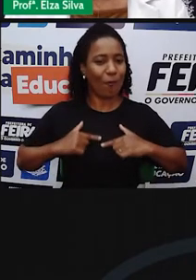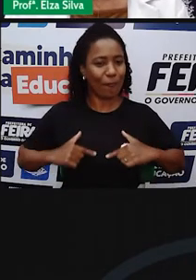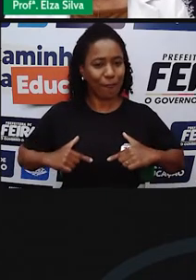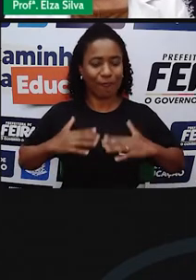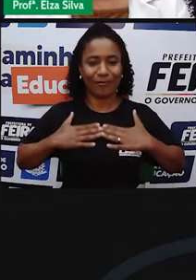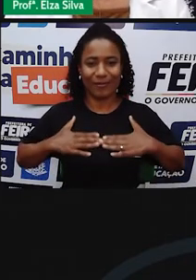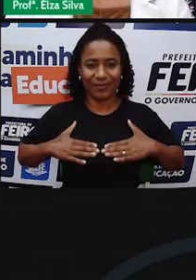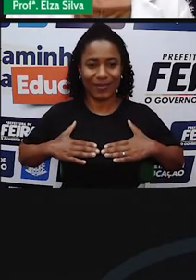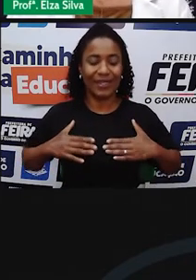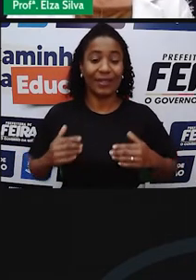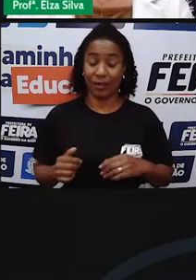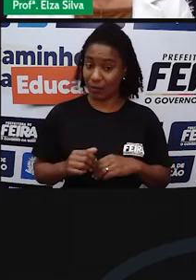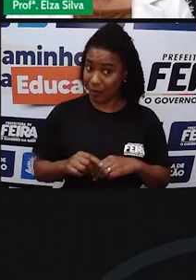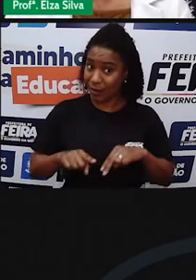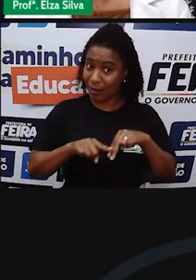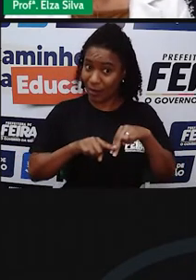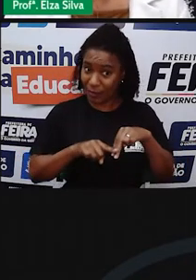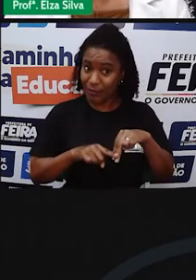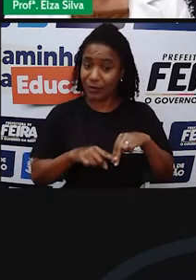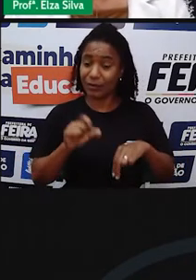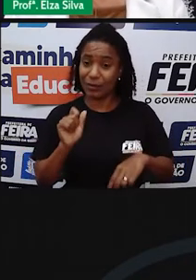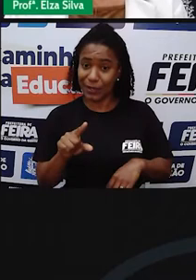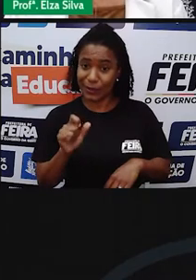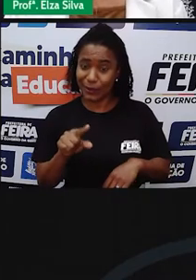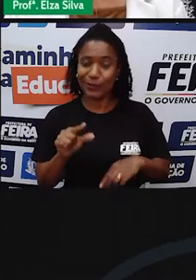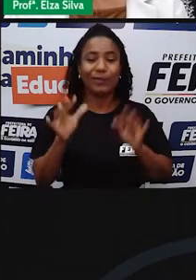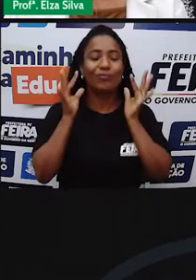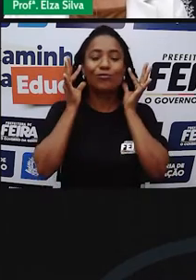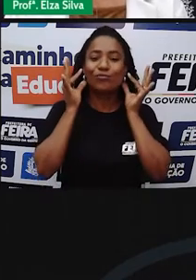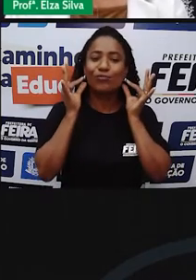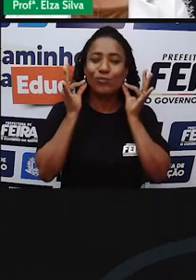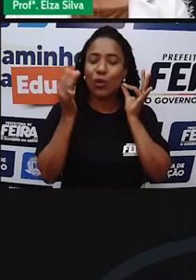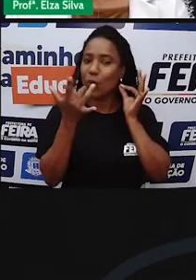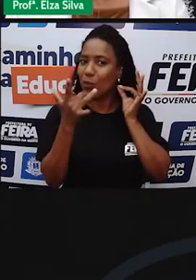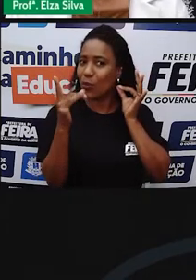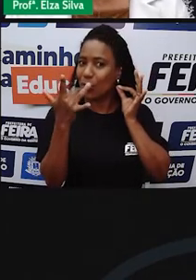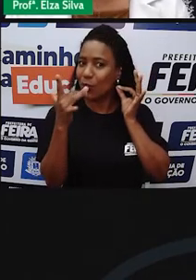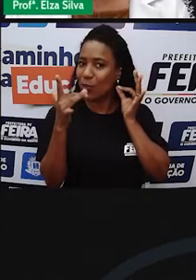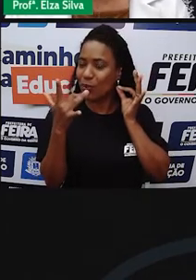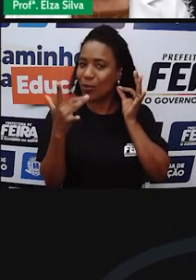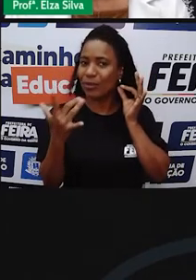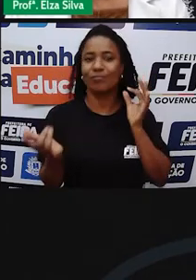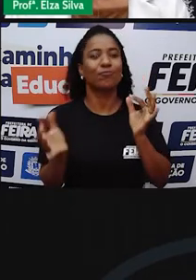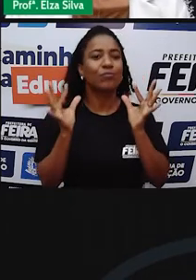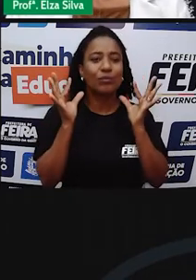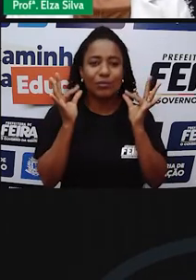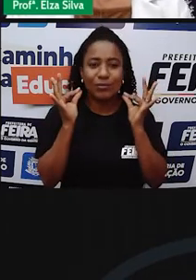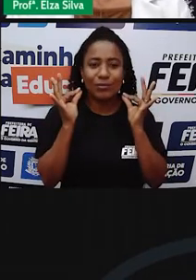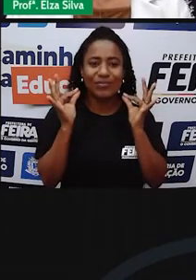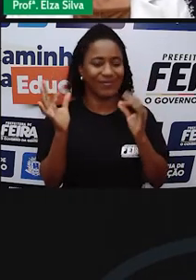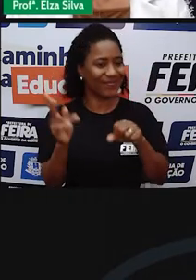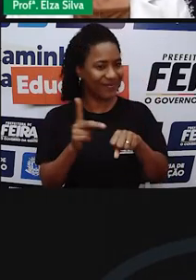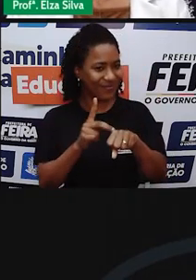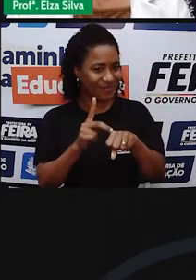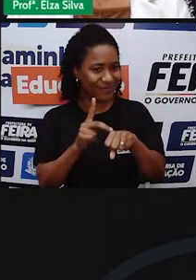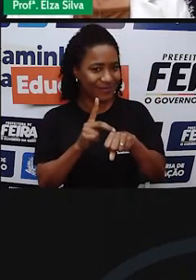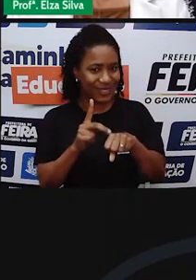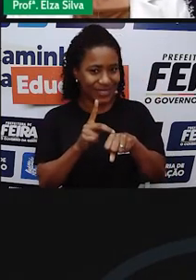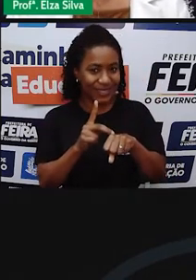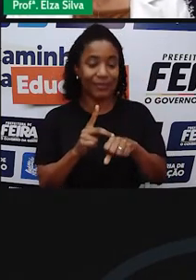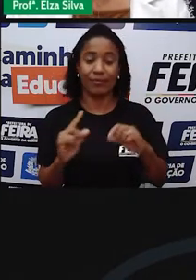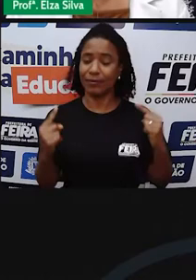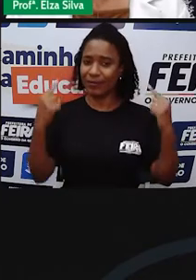azul. Uso também um brinco dourado com pedras pretas. Atrás de mim vocês